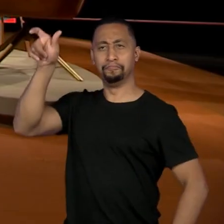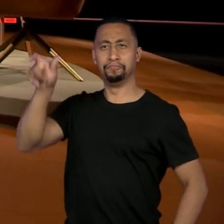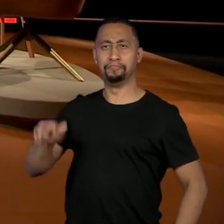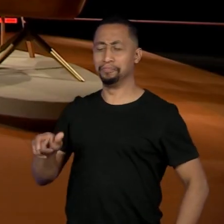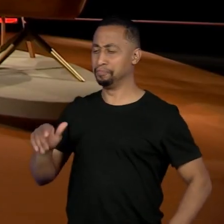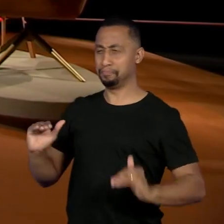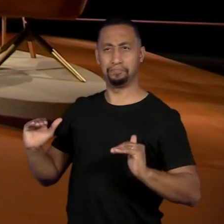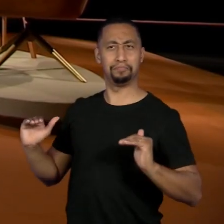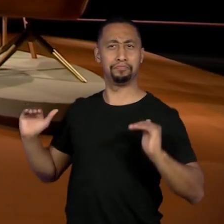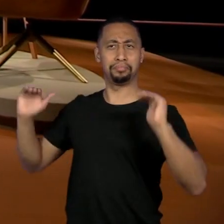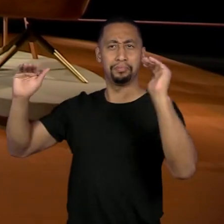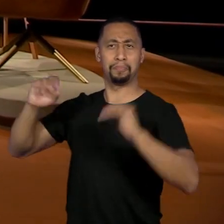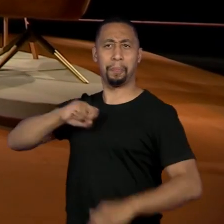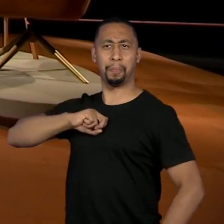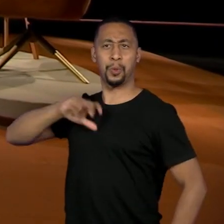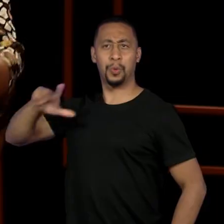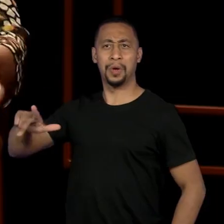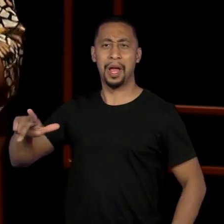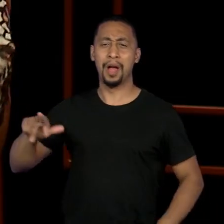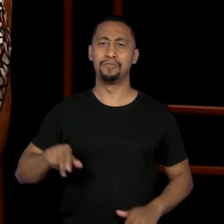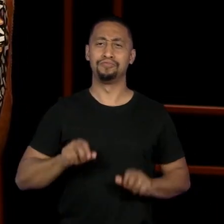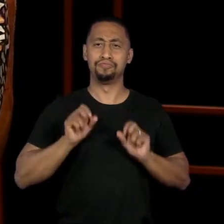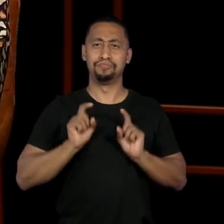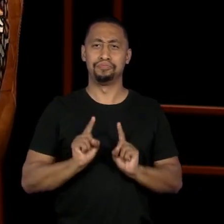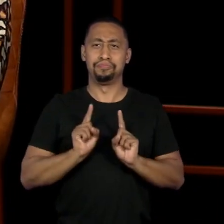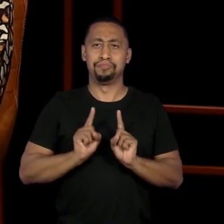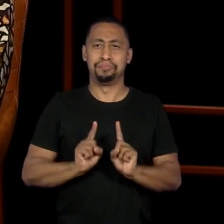dia normal, em que não acontecia nada. Quando eu